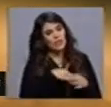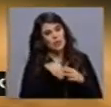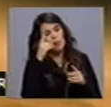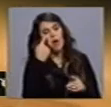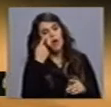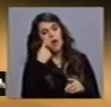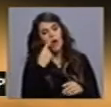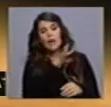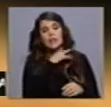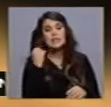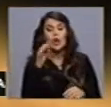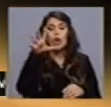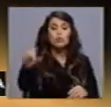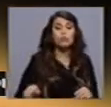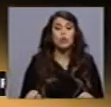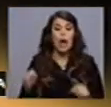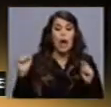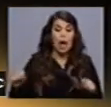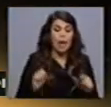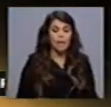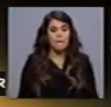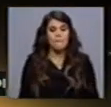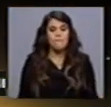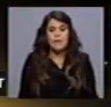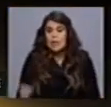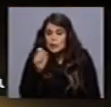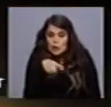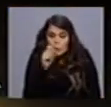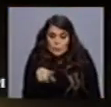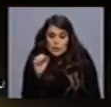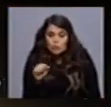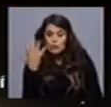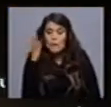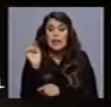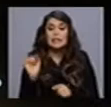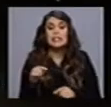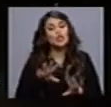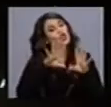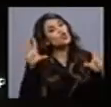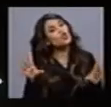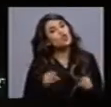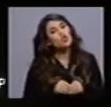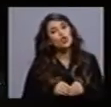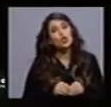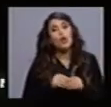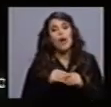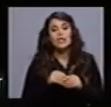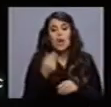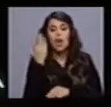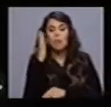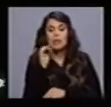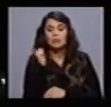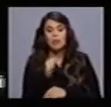Pegou precisamente nestas sementes, ou melhor, sementes destas plantas, e juntou uma outra, as chamadas plantas da